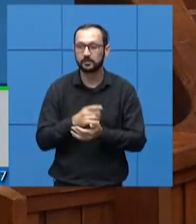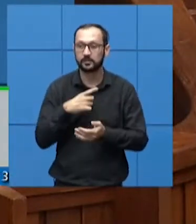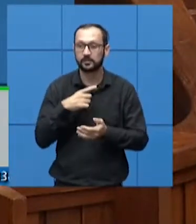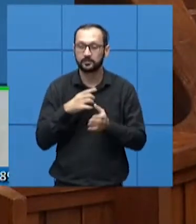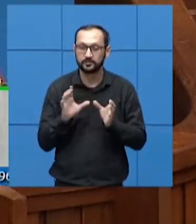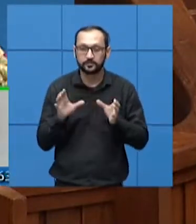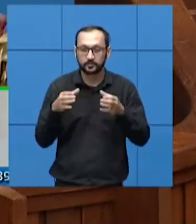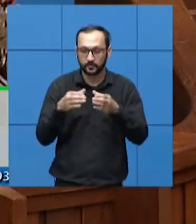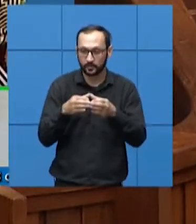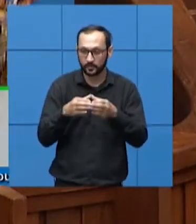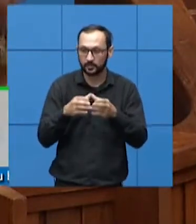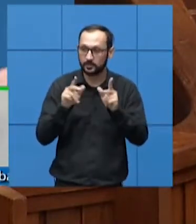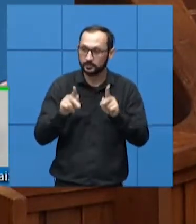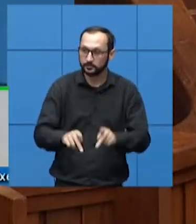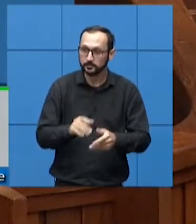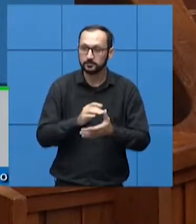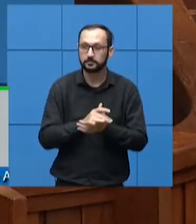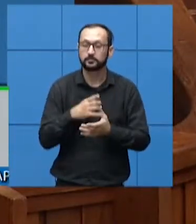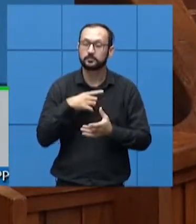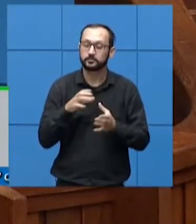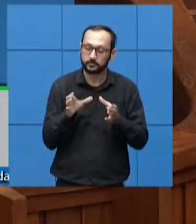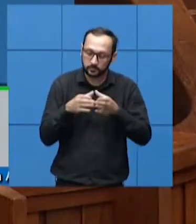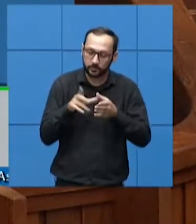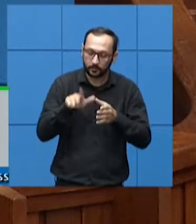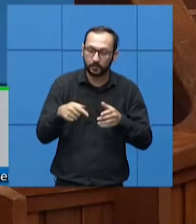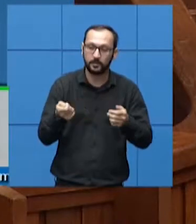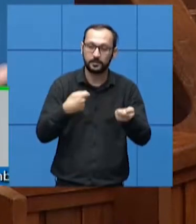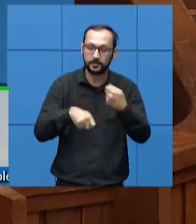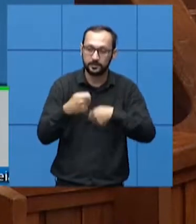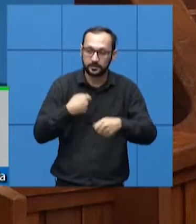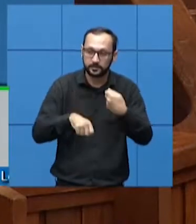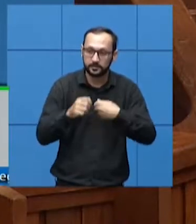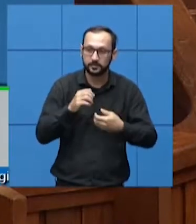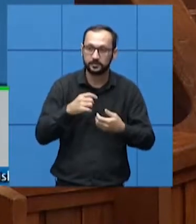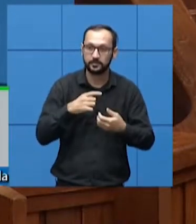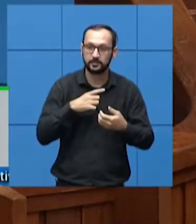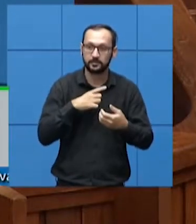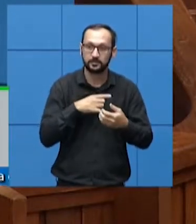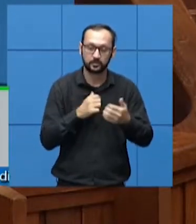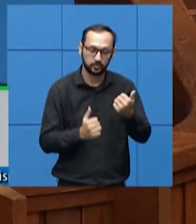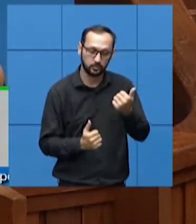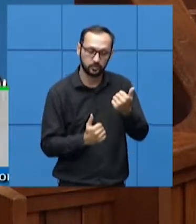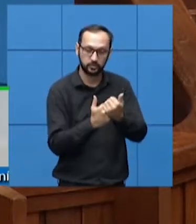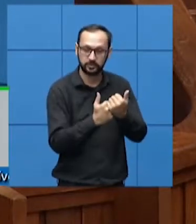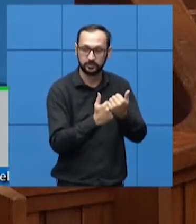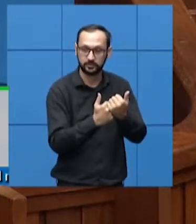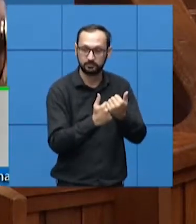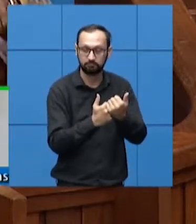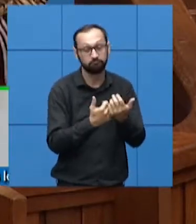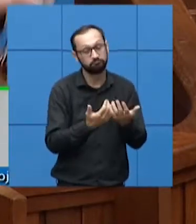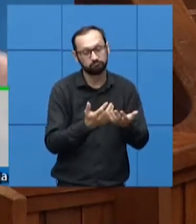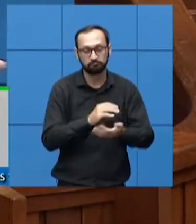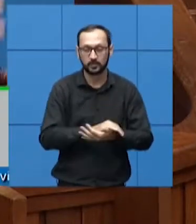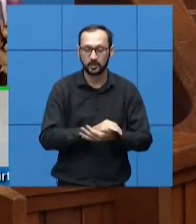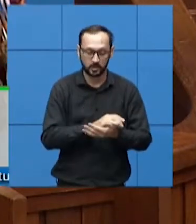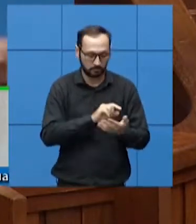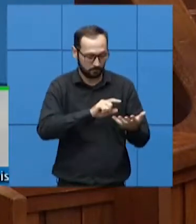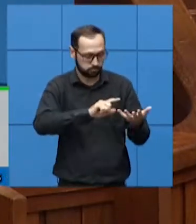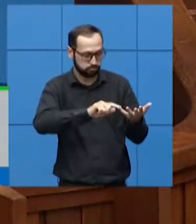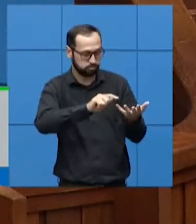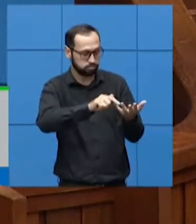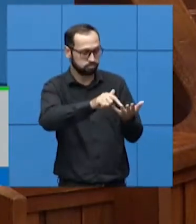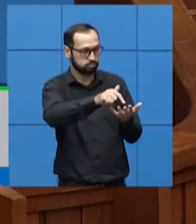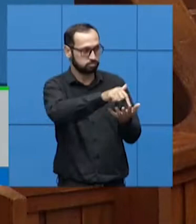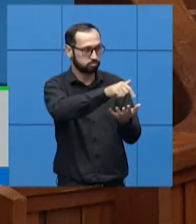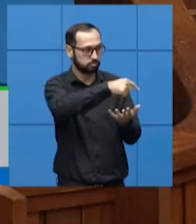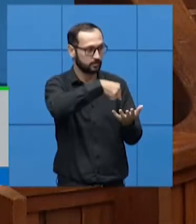de pessoal que era do administrativo até as áreas de suporte. Mas aí, tudo isso aí